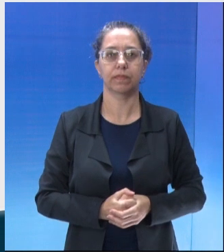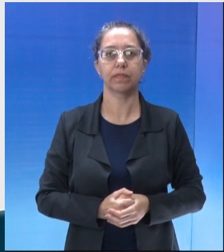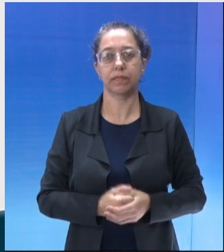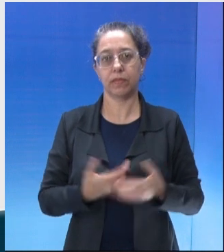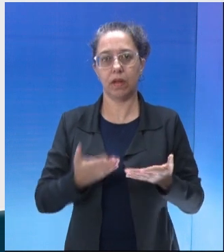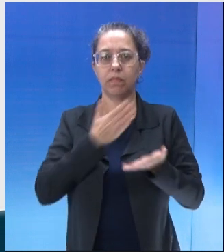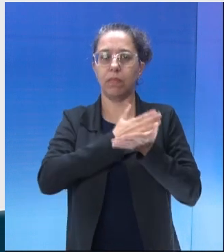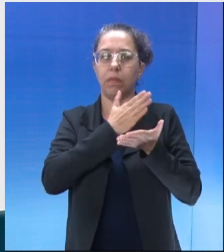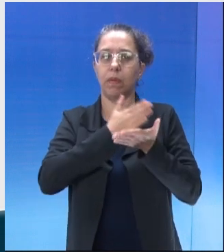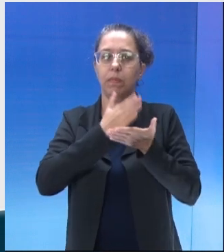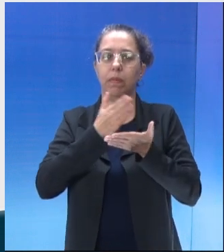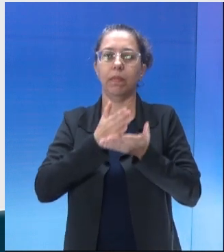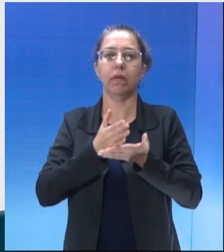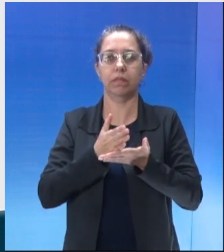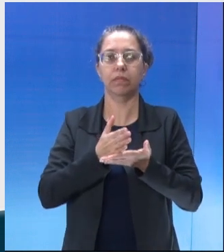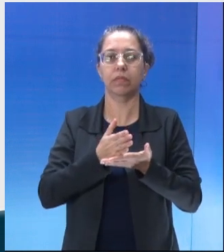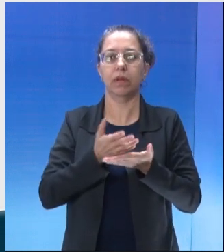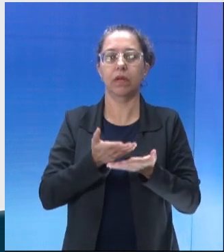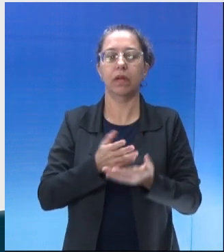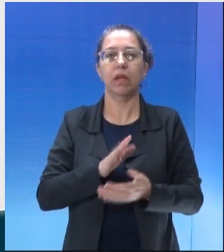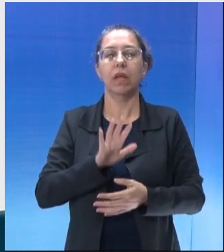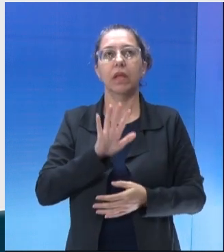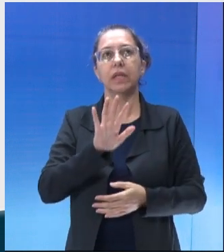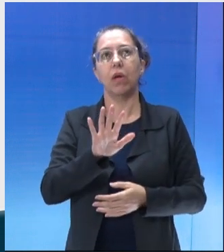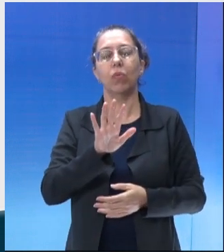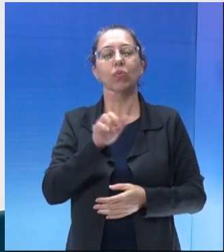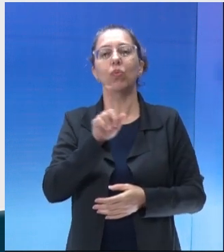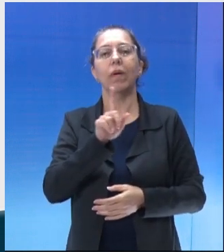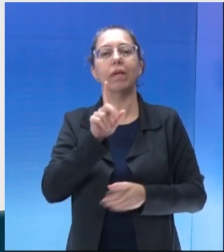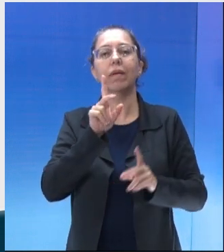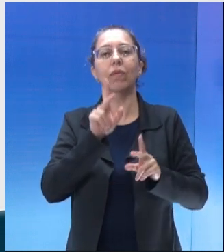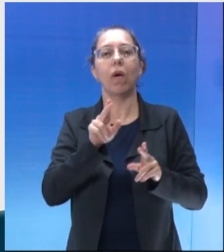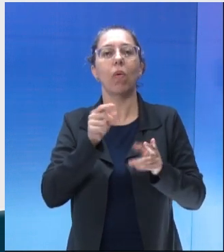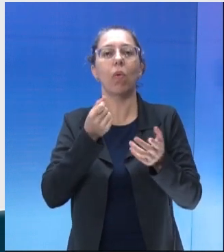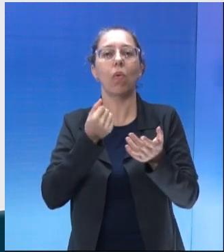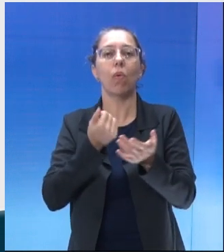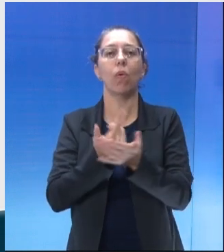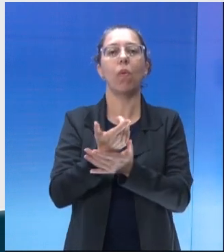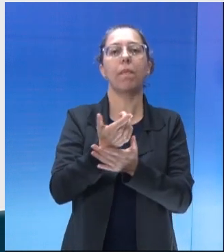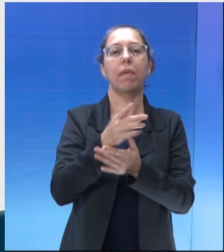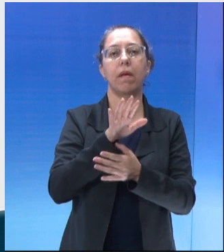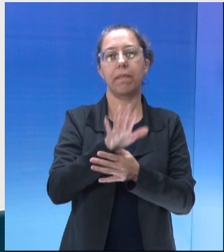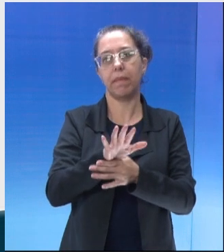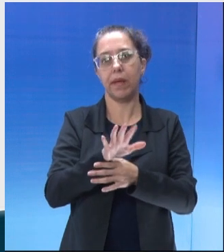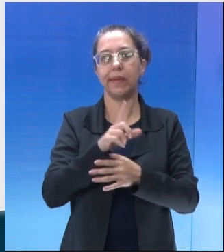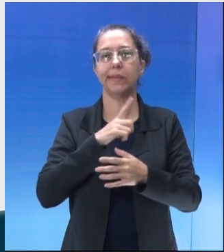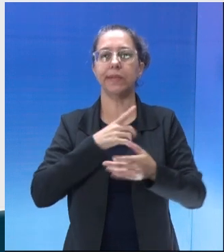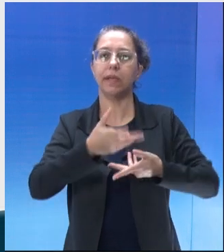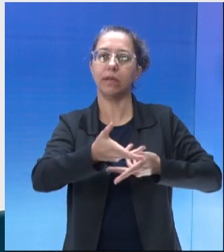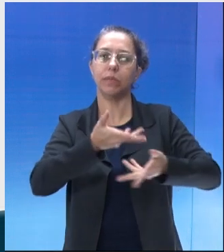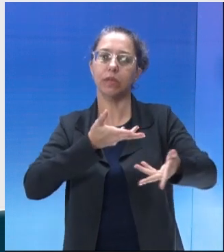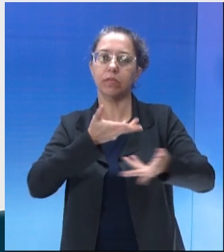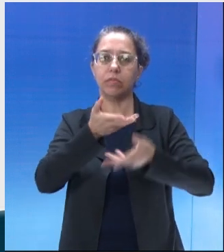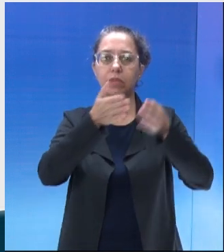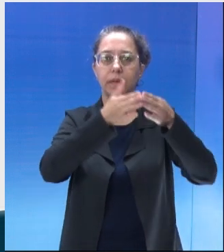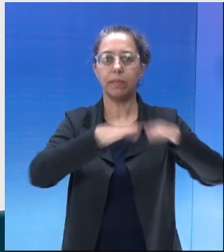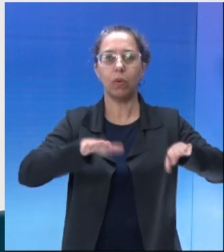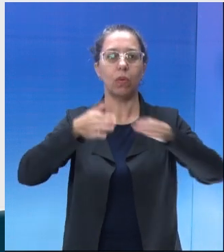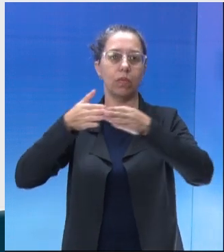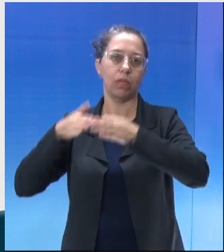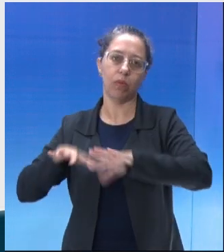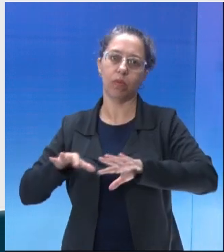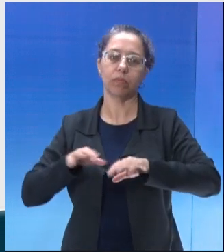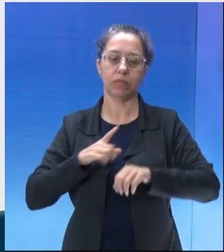pagar essa terra. Não é exatamente uma compra, é uma espécie de concessão com alguns ônus, tá? A letra